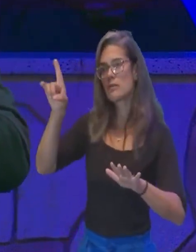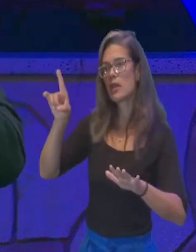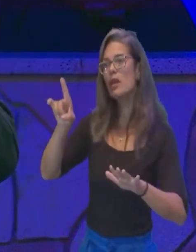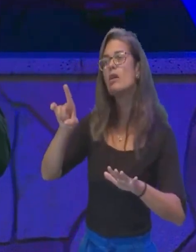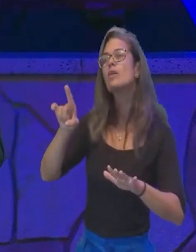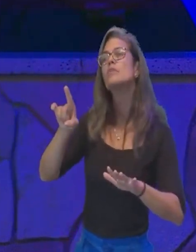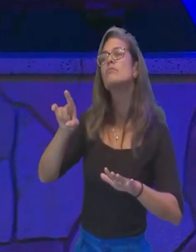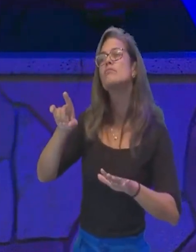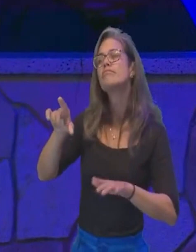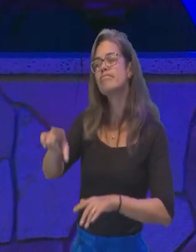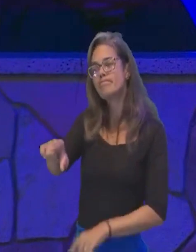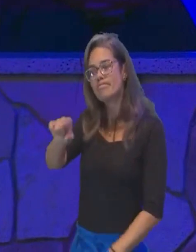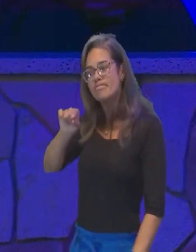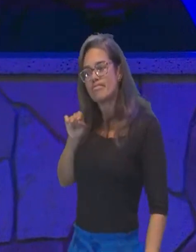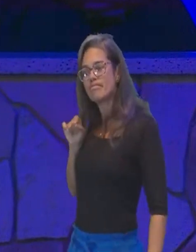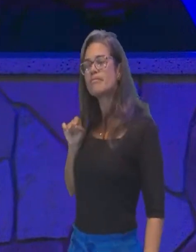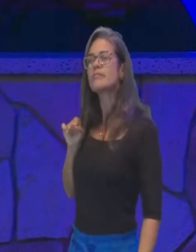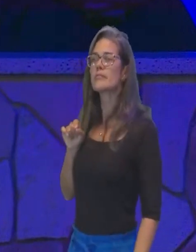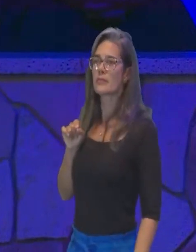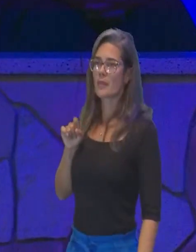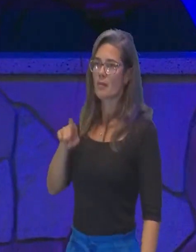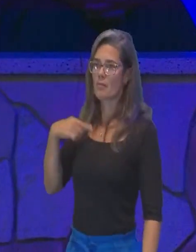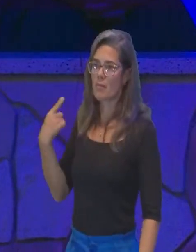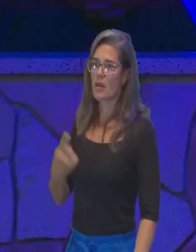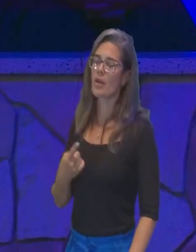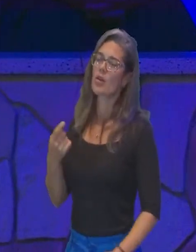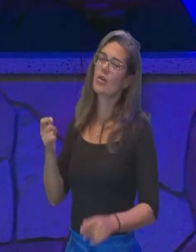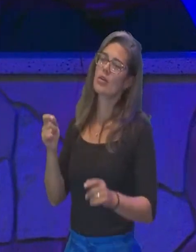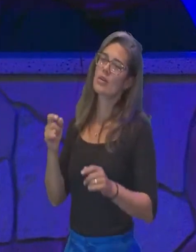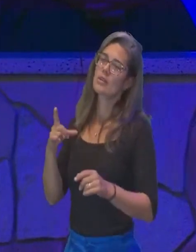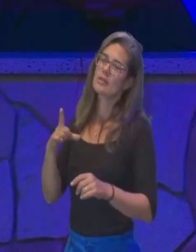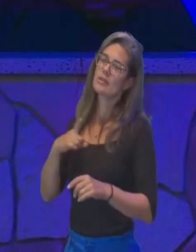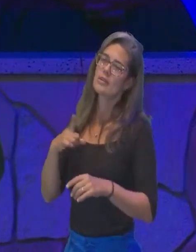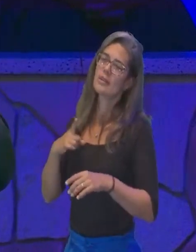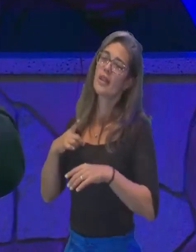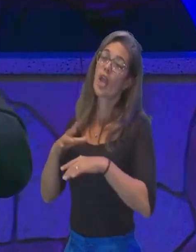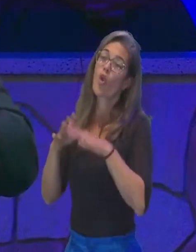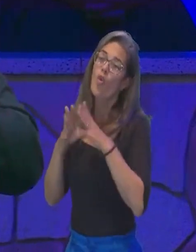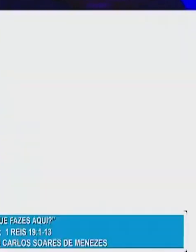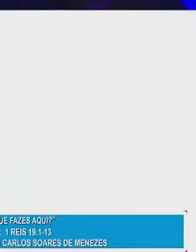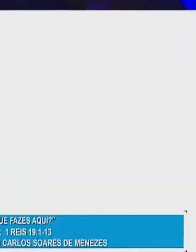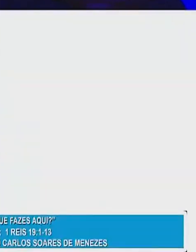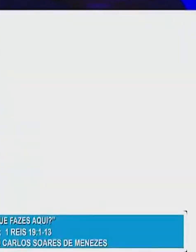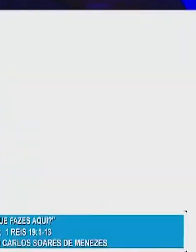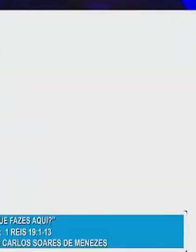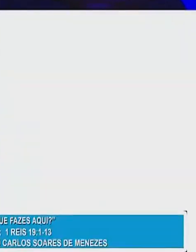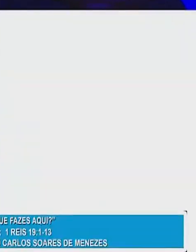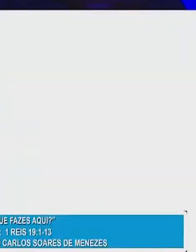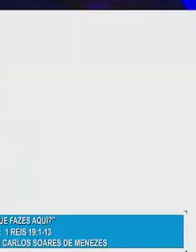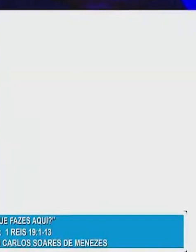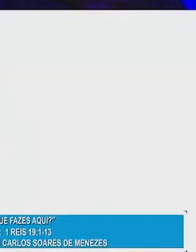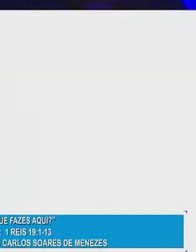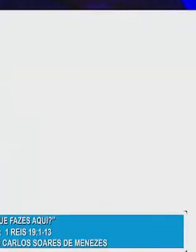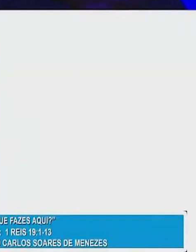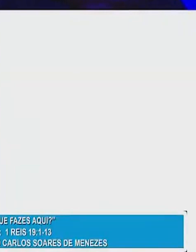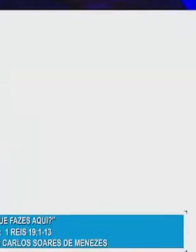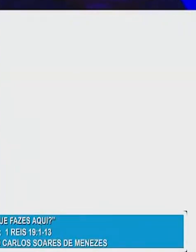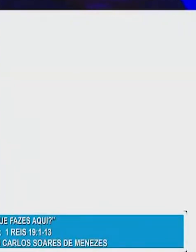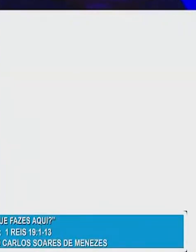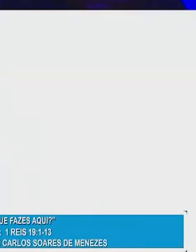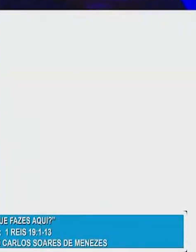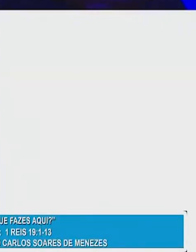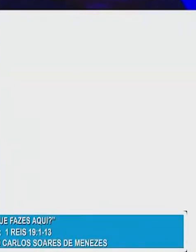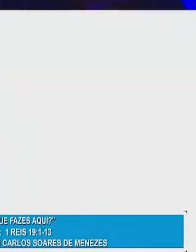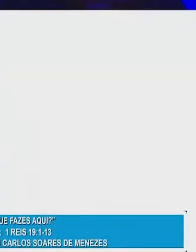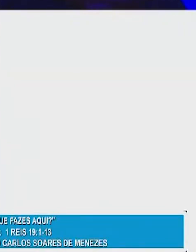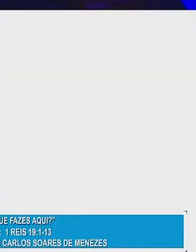para nos tratar. O Senhor nos trata, queridos, o Senhor nos tira do meio do dilúvio, da confusão, do temporal, para